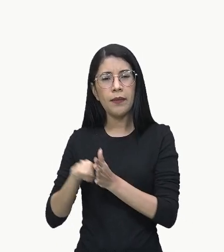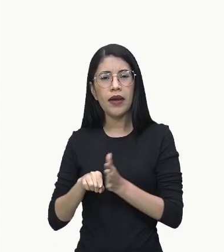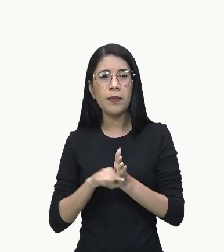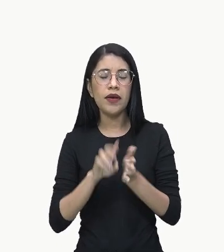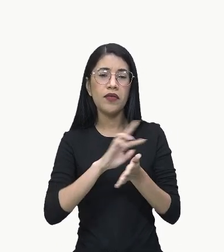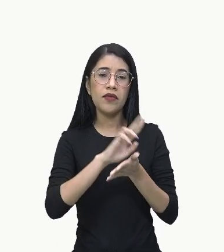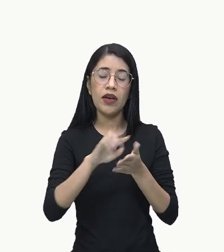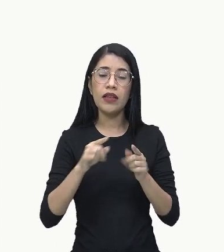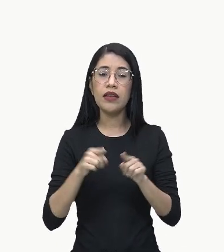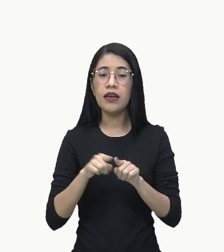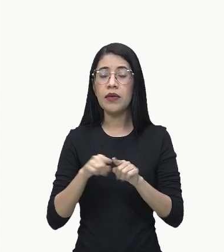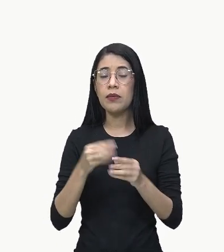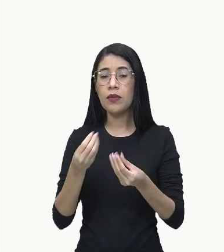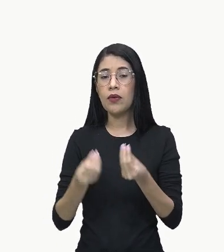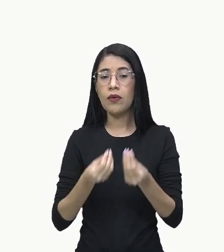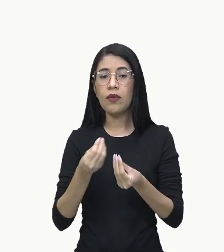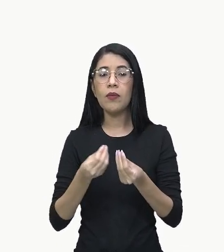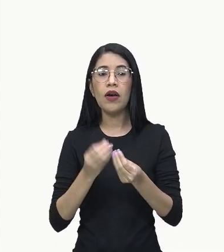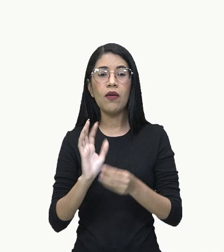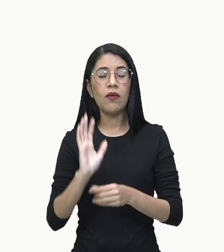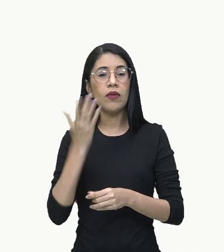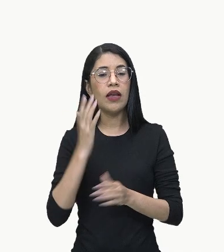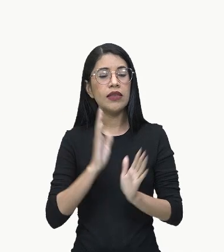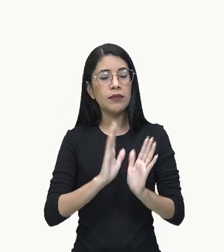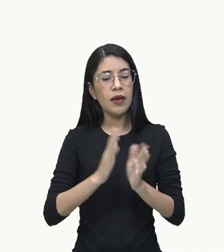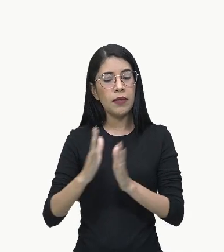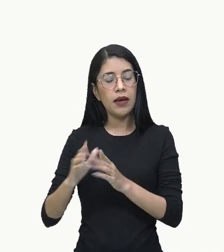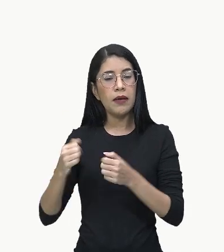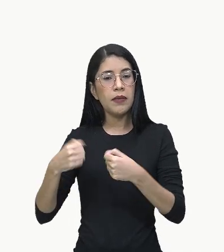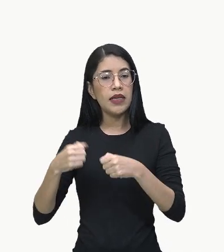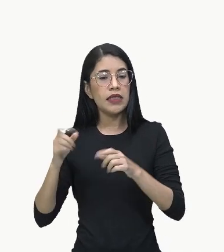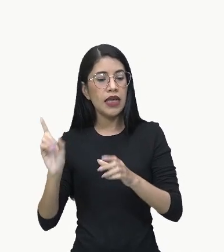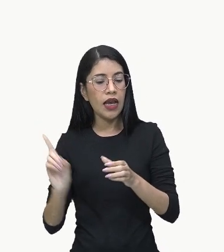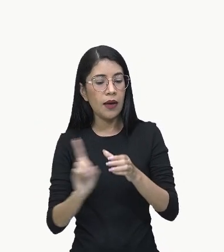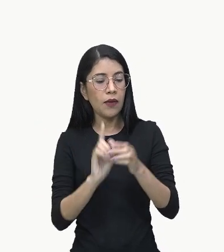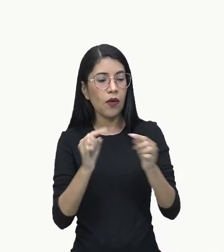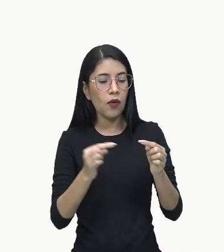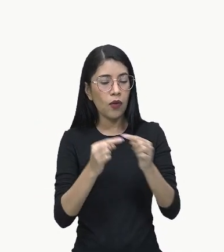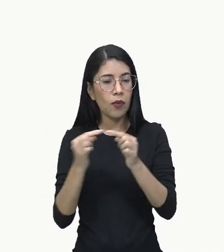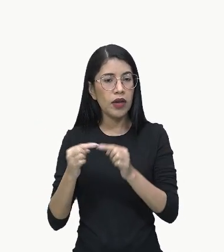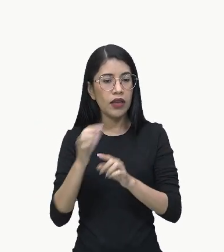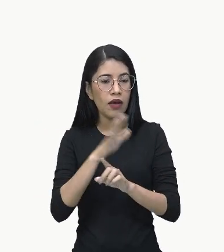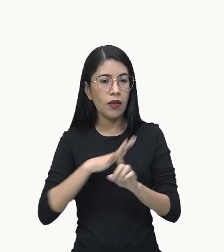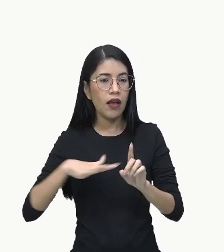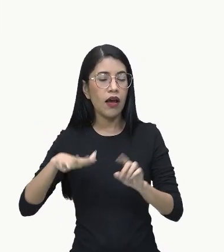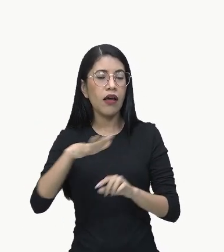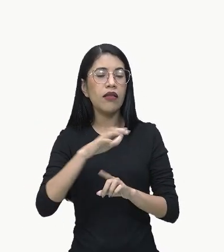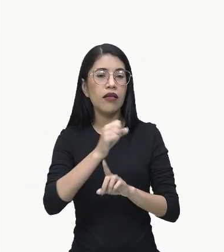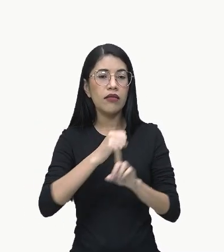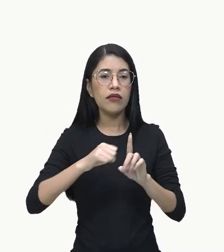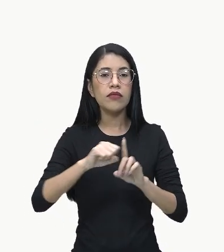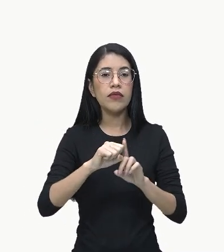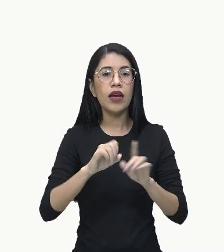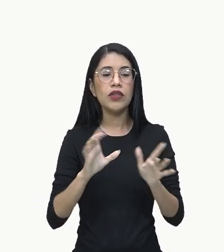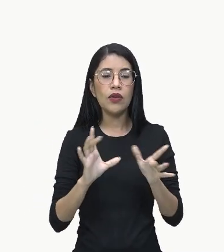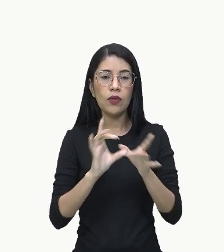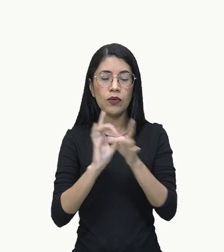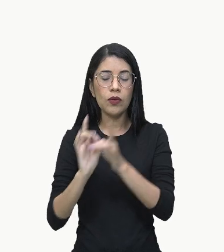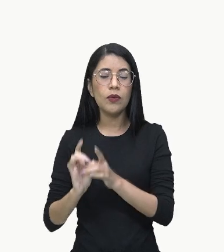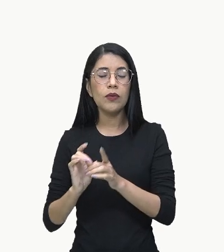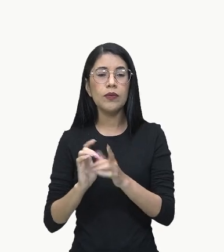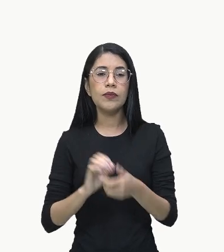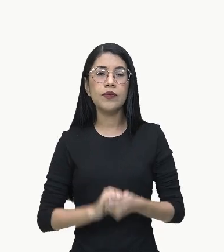mostrando esses processos de buscar se encaixar neste ambiente, nesse contexto. Lembra que